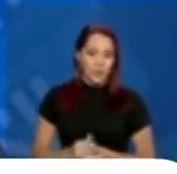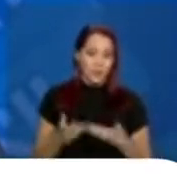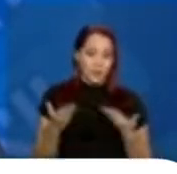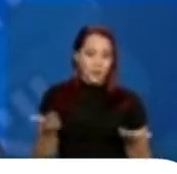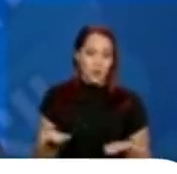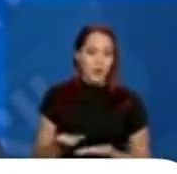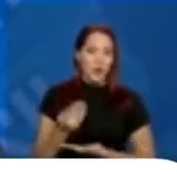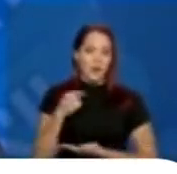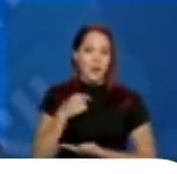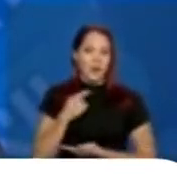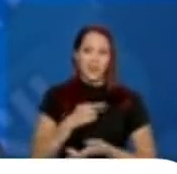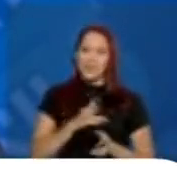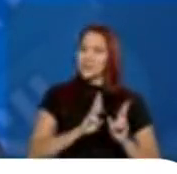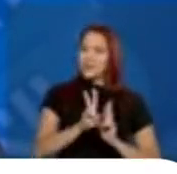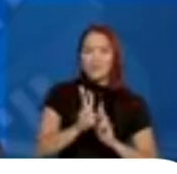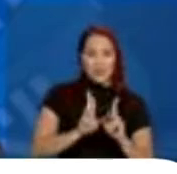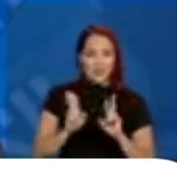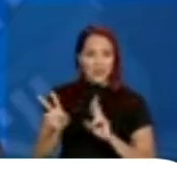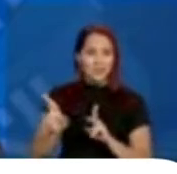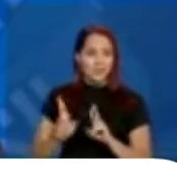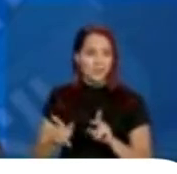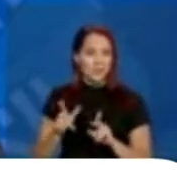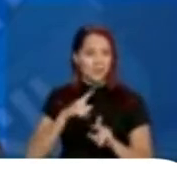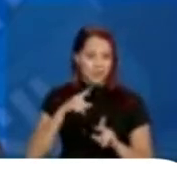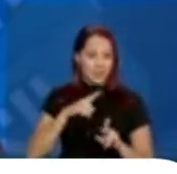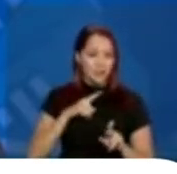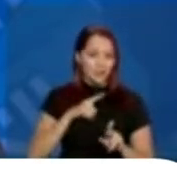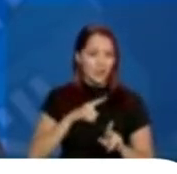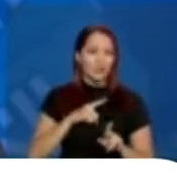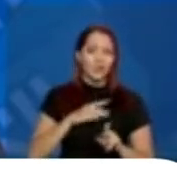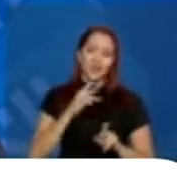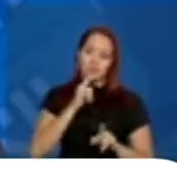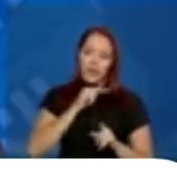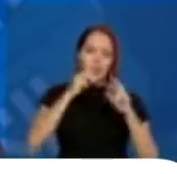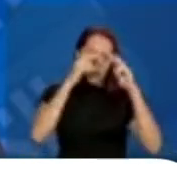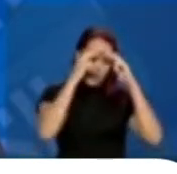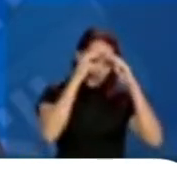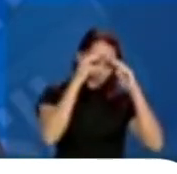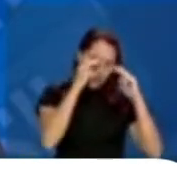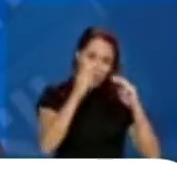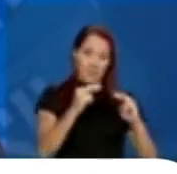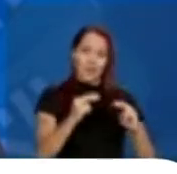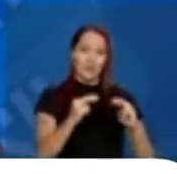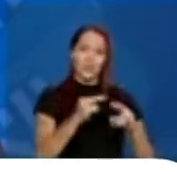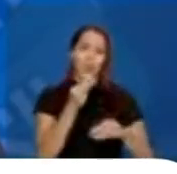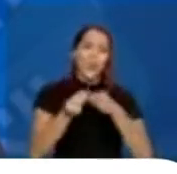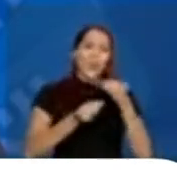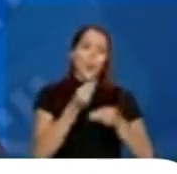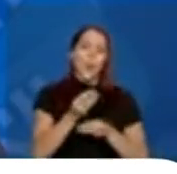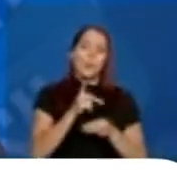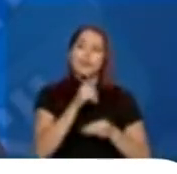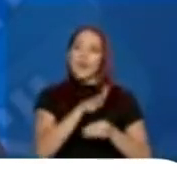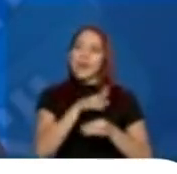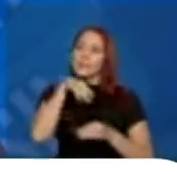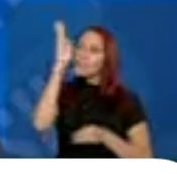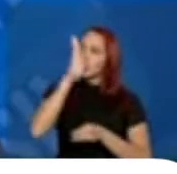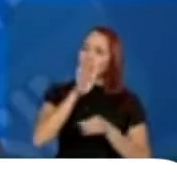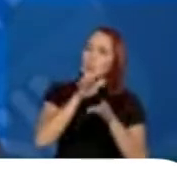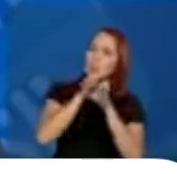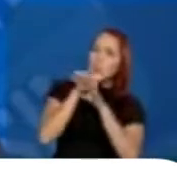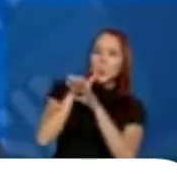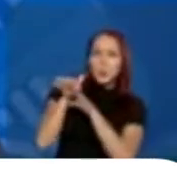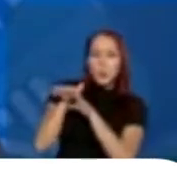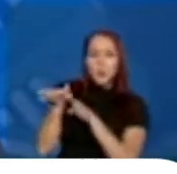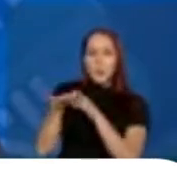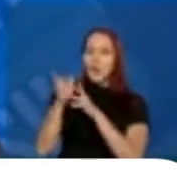Essa heterogeneidade que foi colocada, ela vai ser respeitada em como a gente vai conduzir o país como um todo.